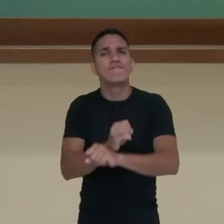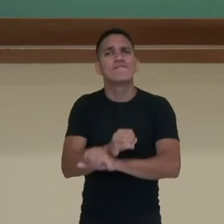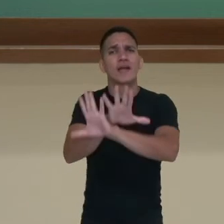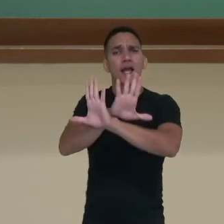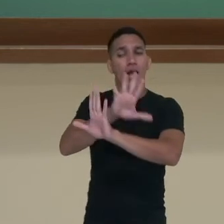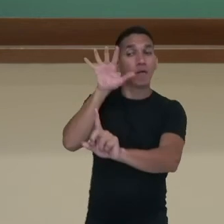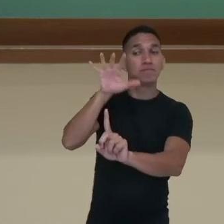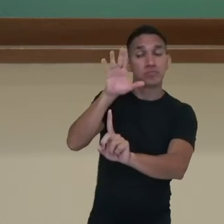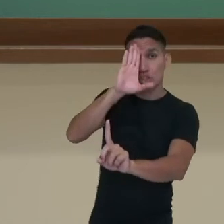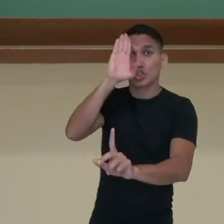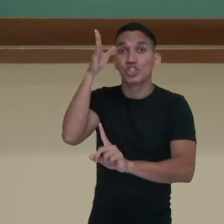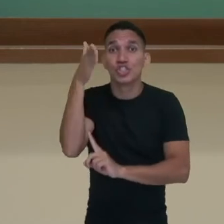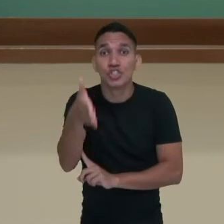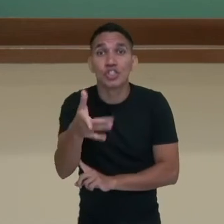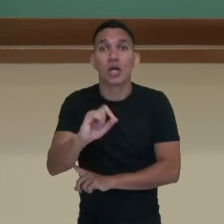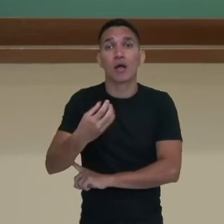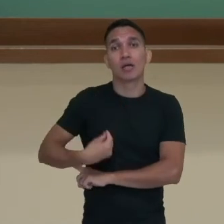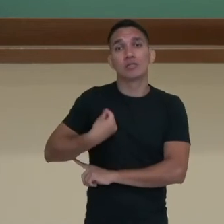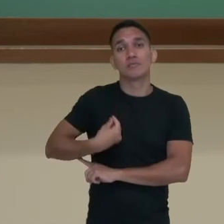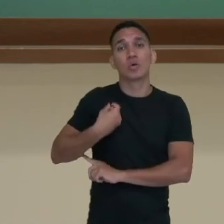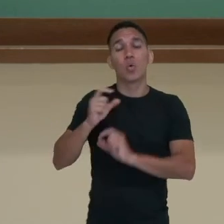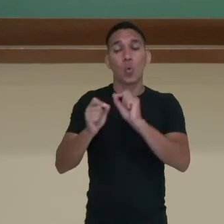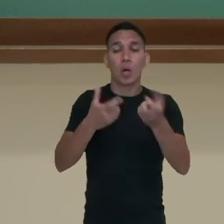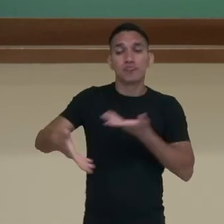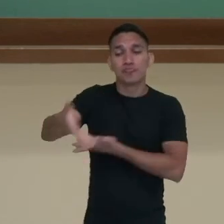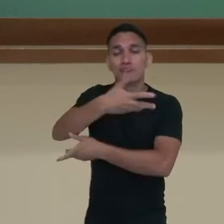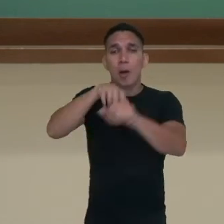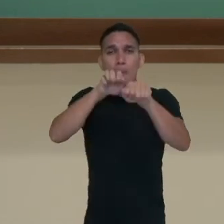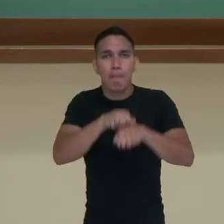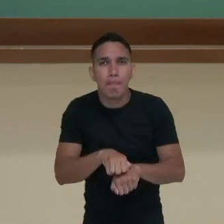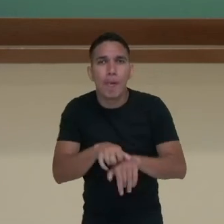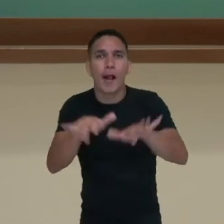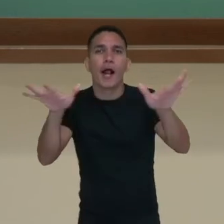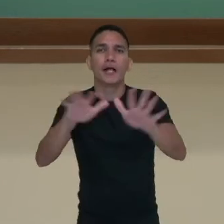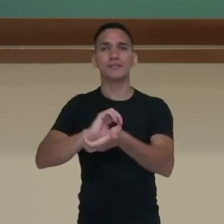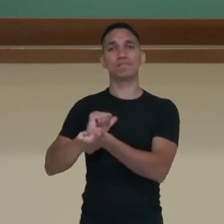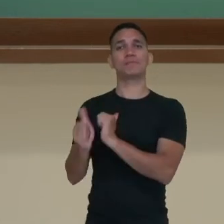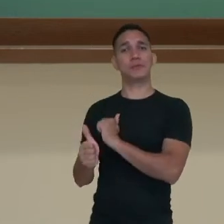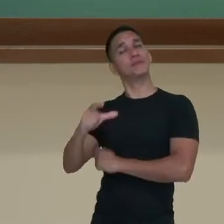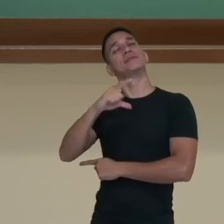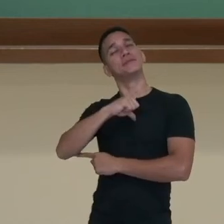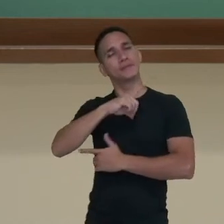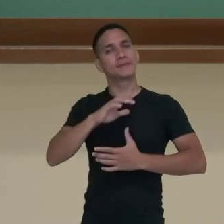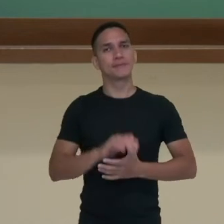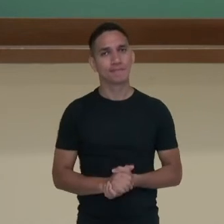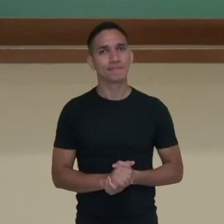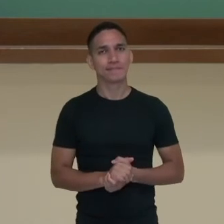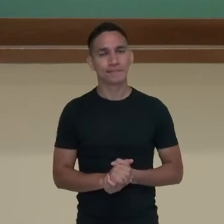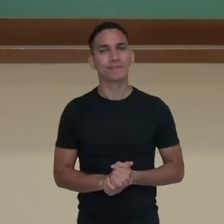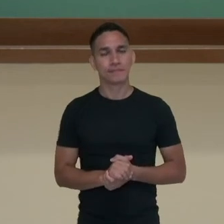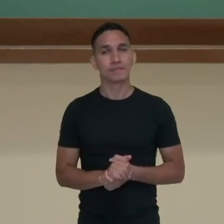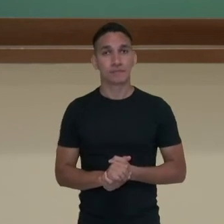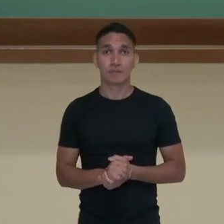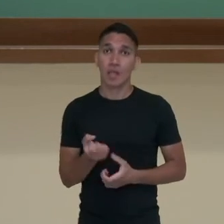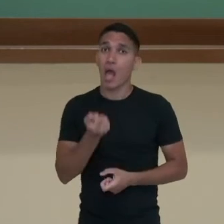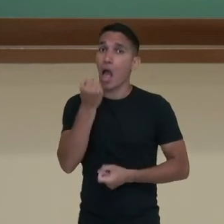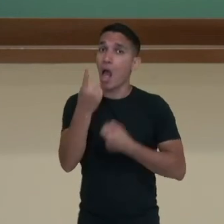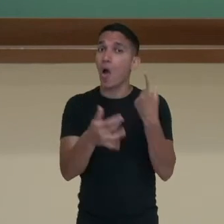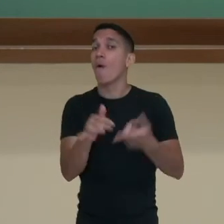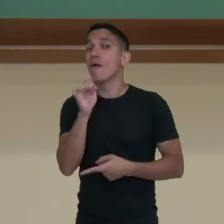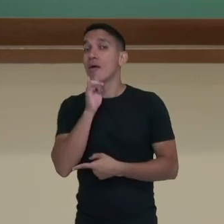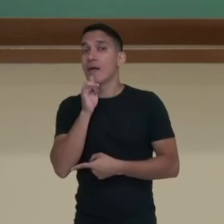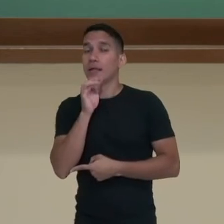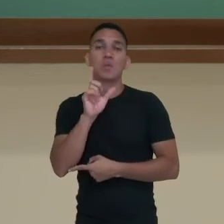diretamente na popularização do esporte, né? Alguns exemplos